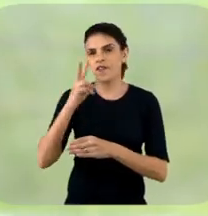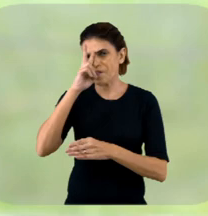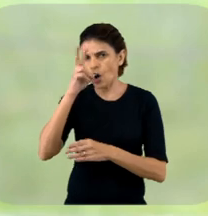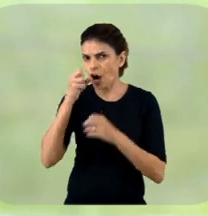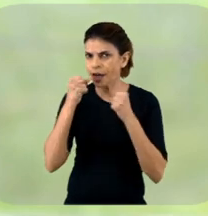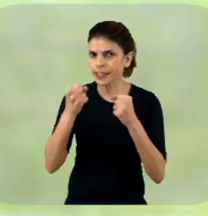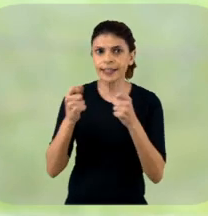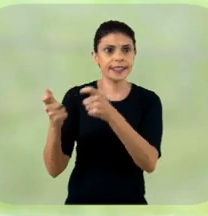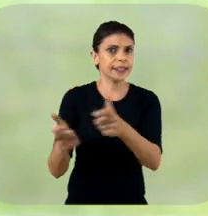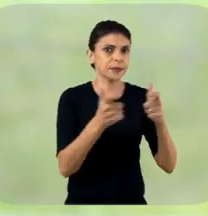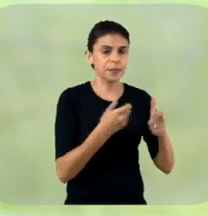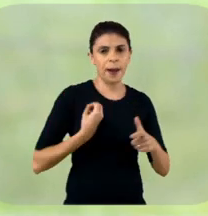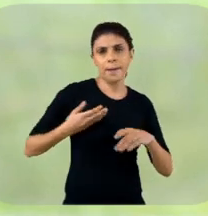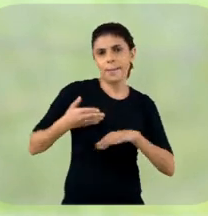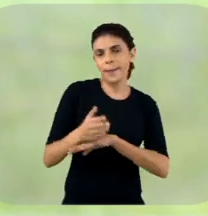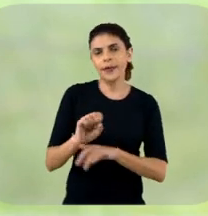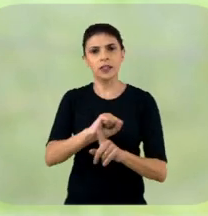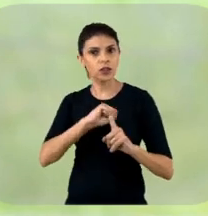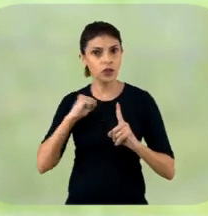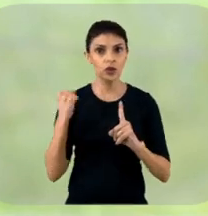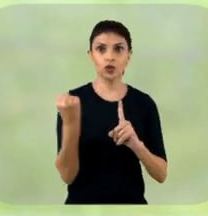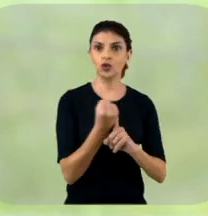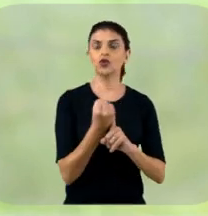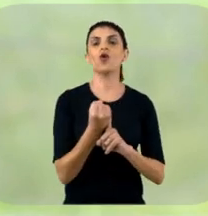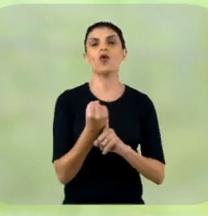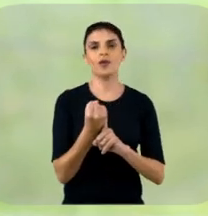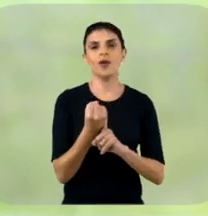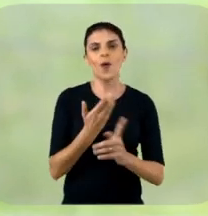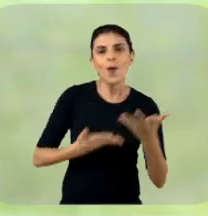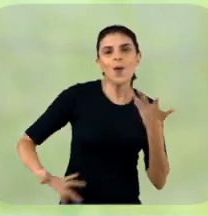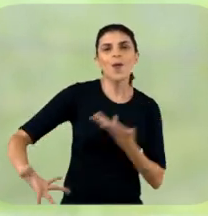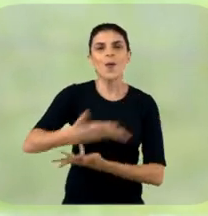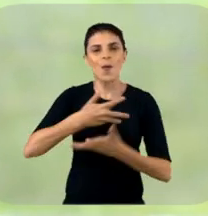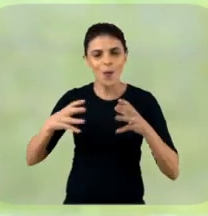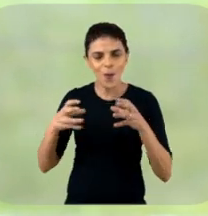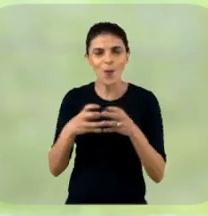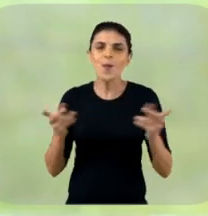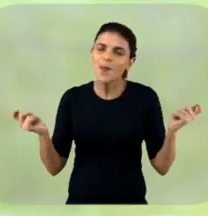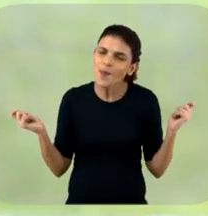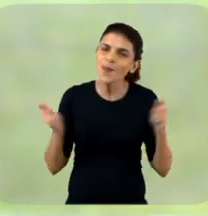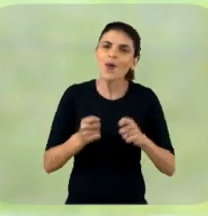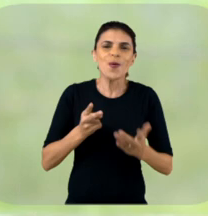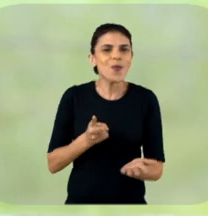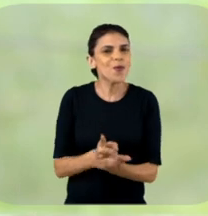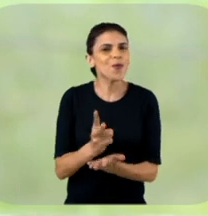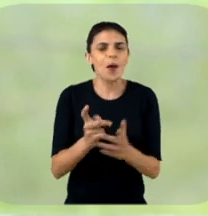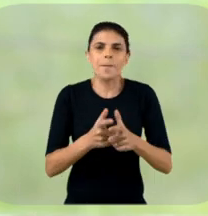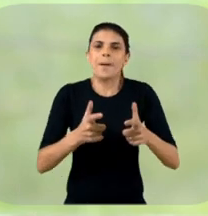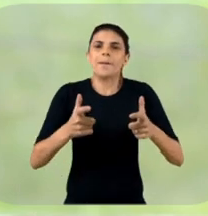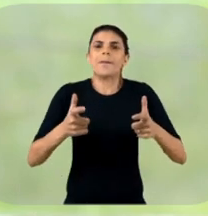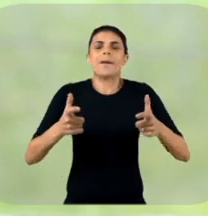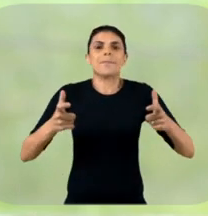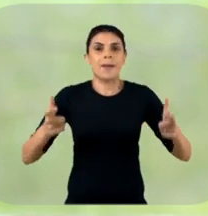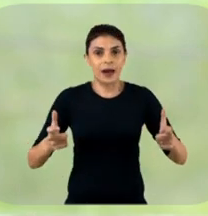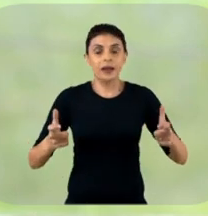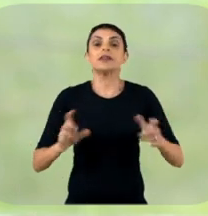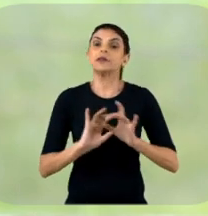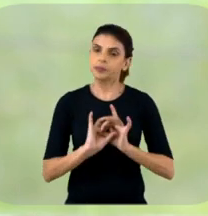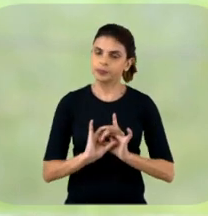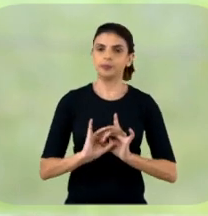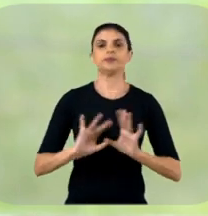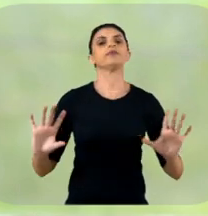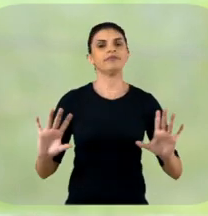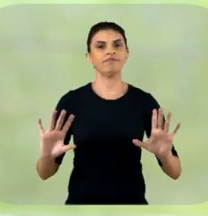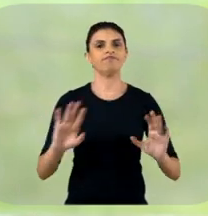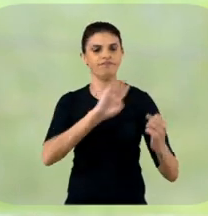fortalecer espaço de participação social para que nosso coletivo possa continuar crescendo. Ele